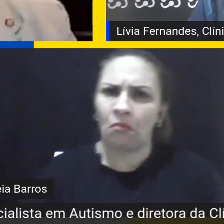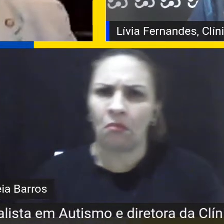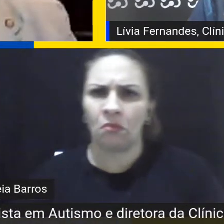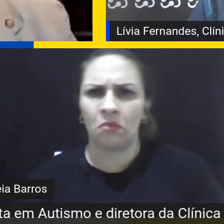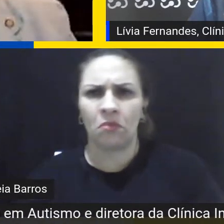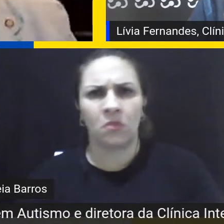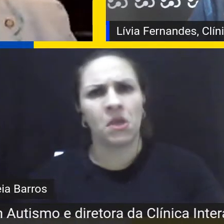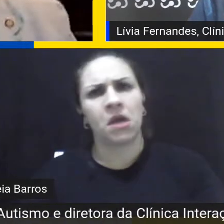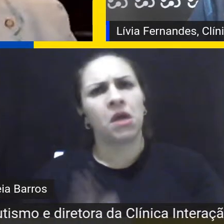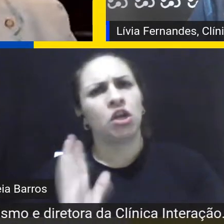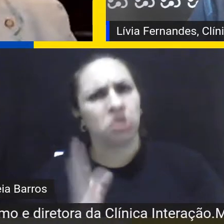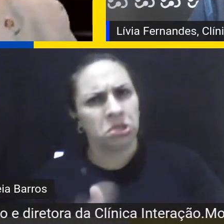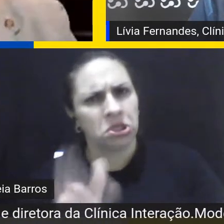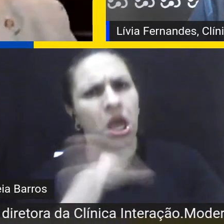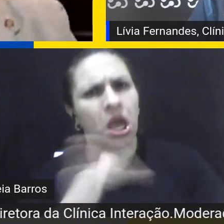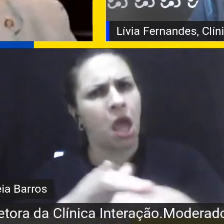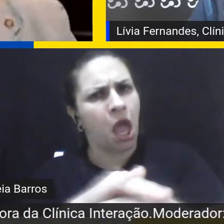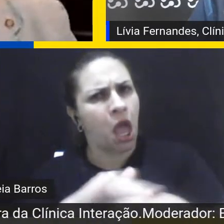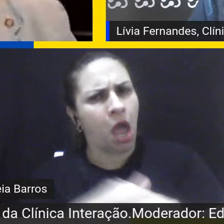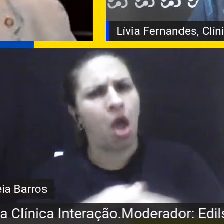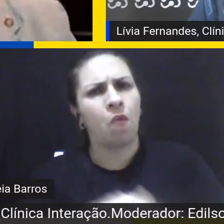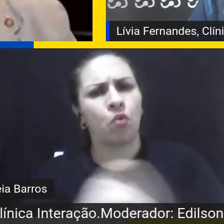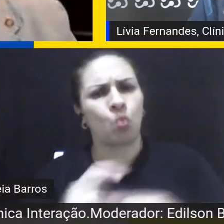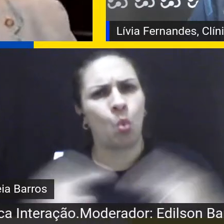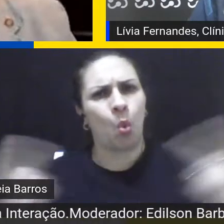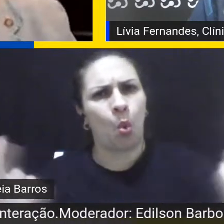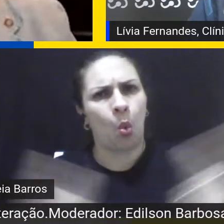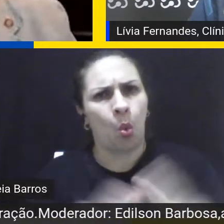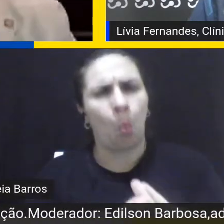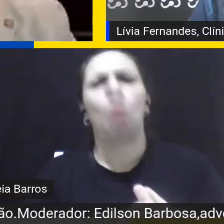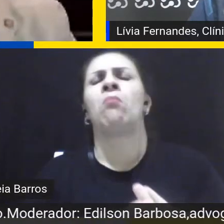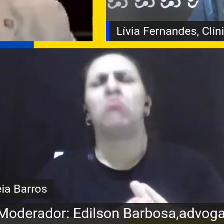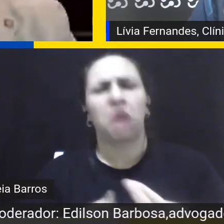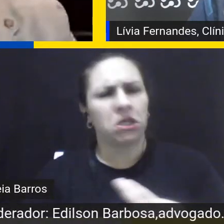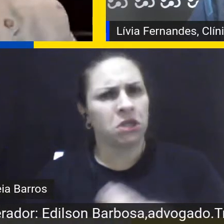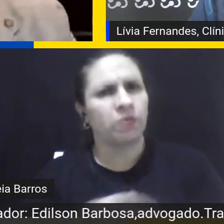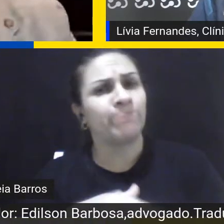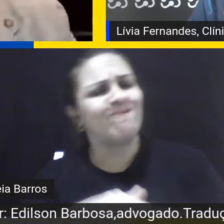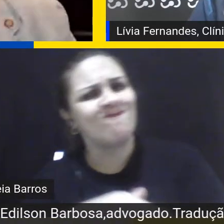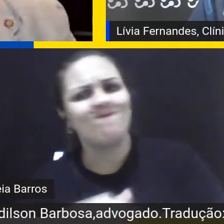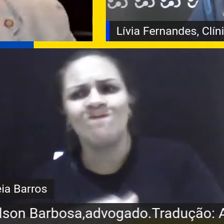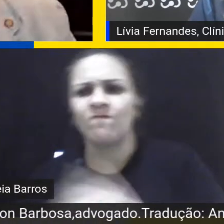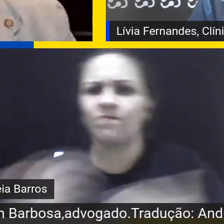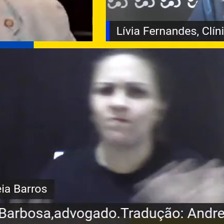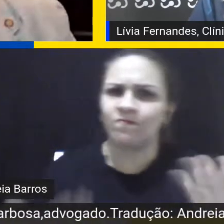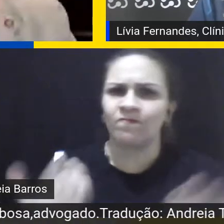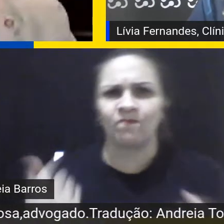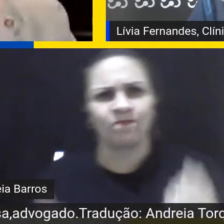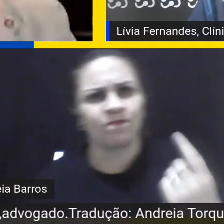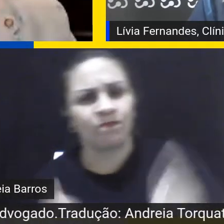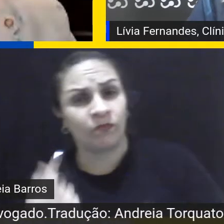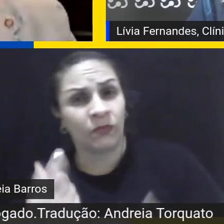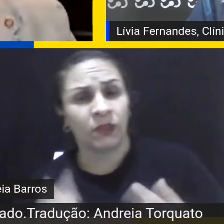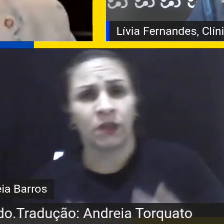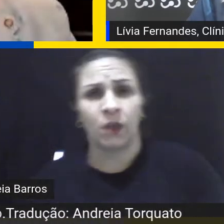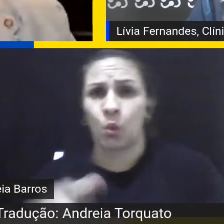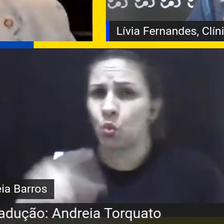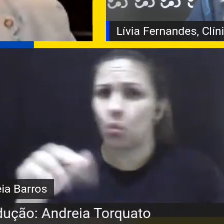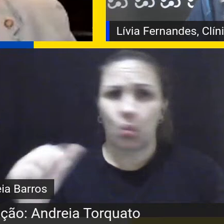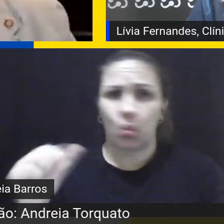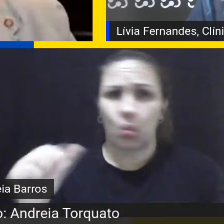uma questão que a gente sempre conversa, né? A gente sempre aqui tem conversado em reuniões. Nunca tivemos